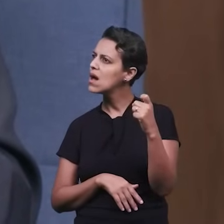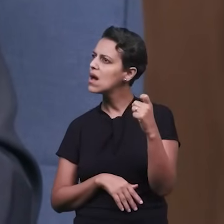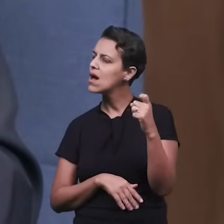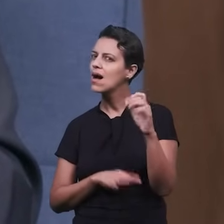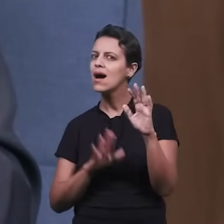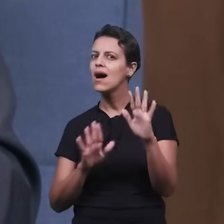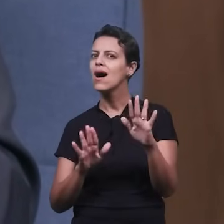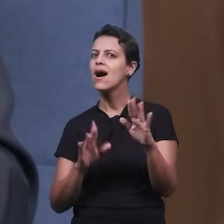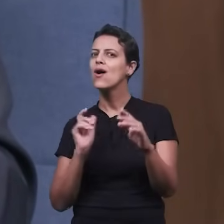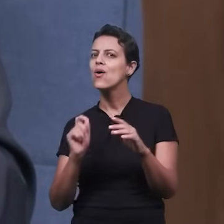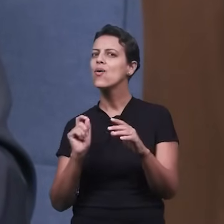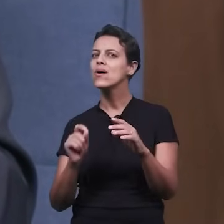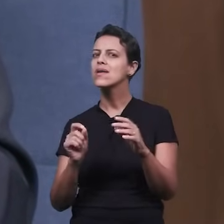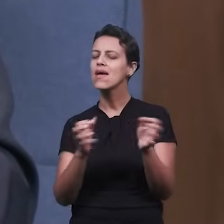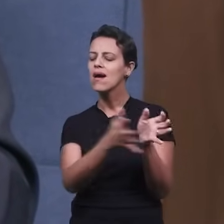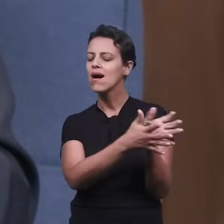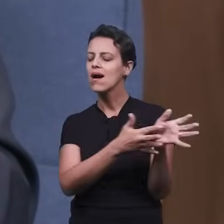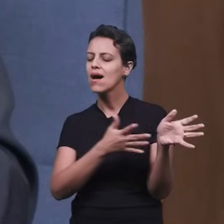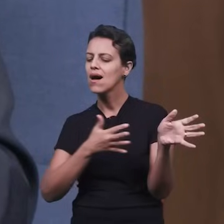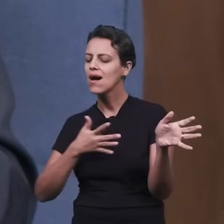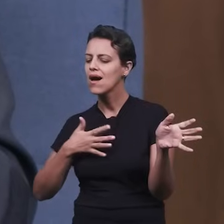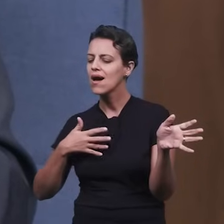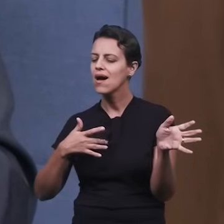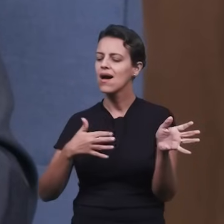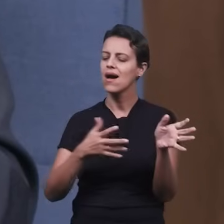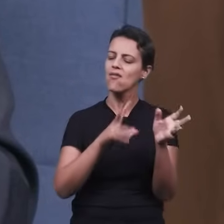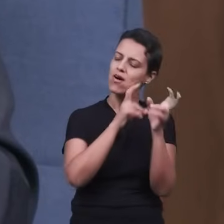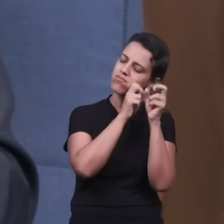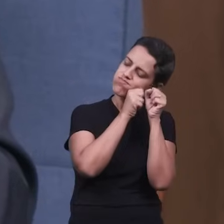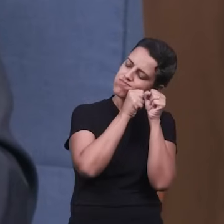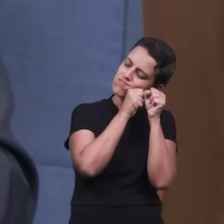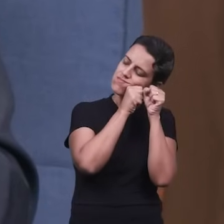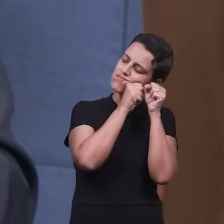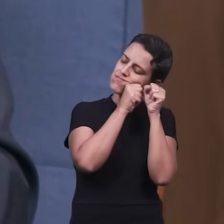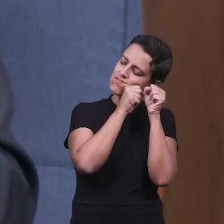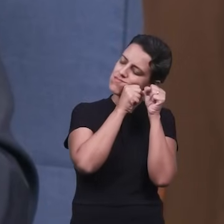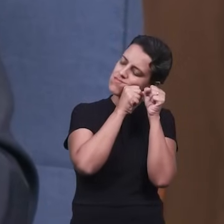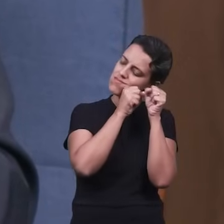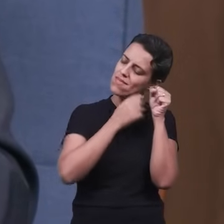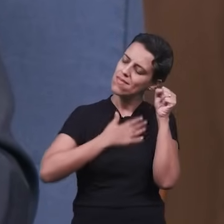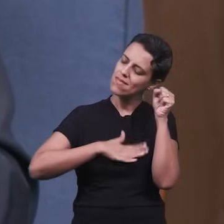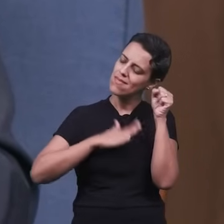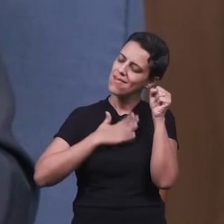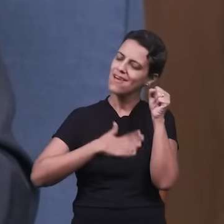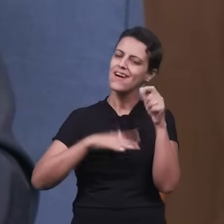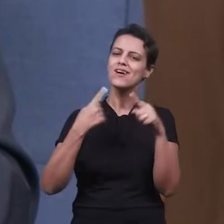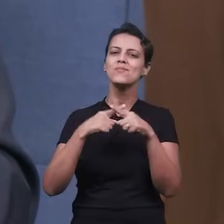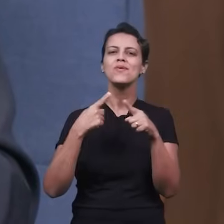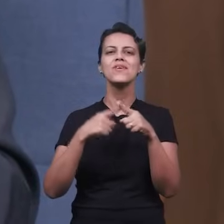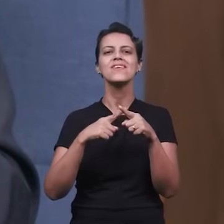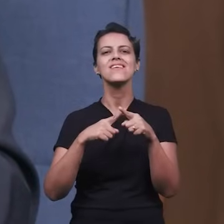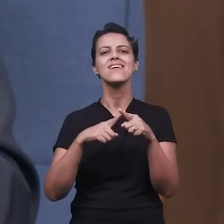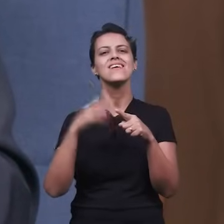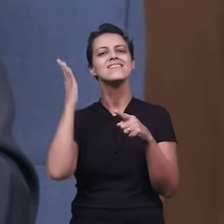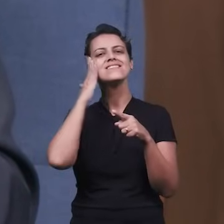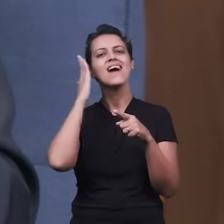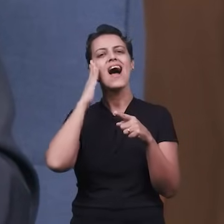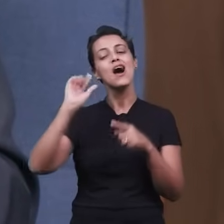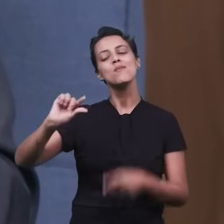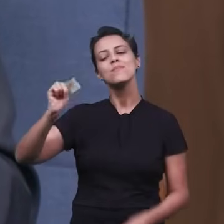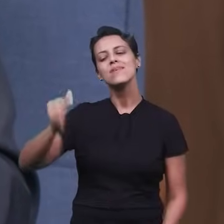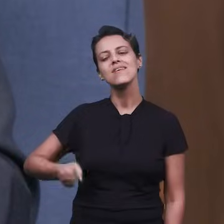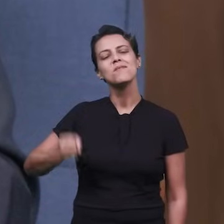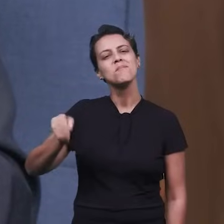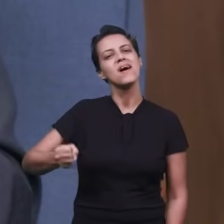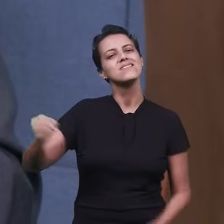louvor, a mensagem. A ovelha pode descansar, que ela sabe que o pastor está ali perto tomando conta dela. Essa é a